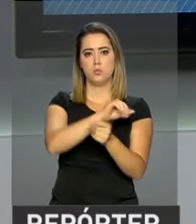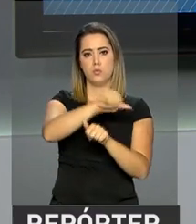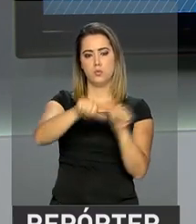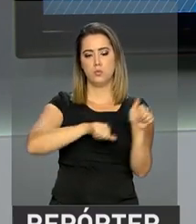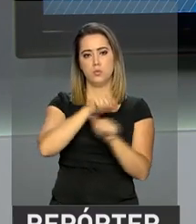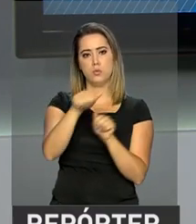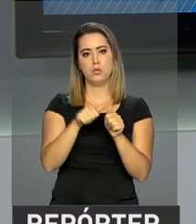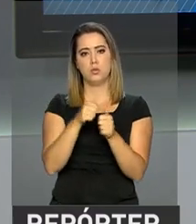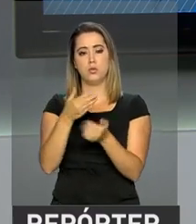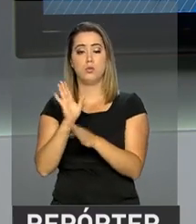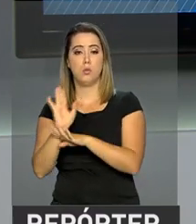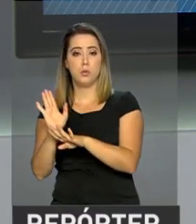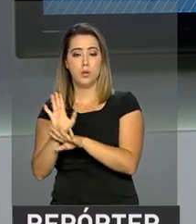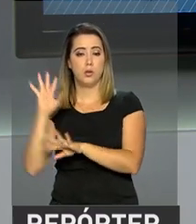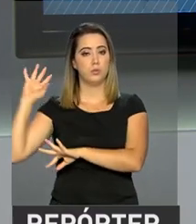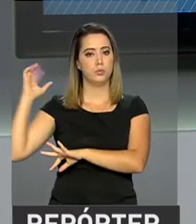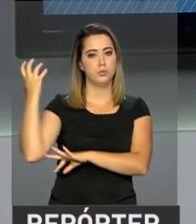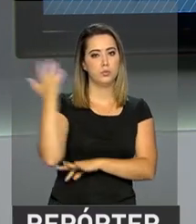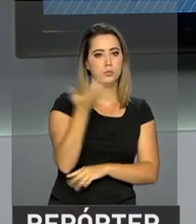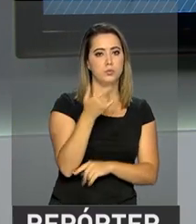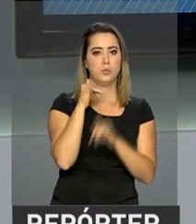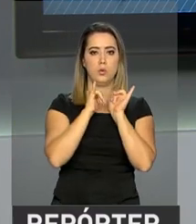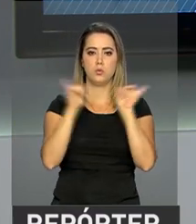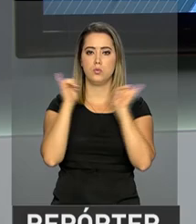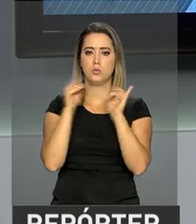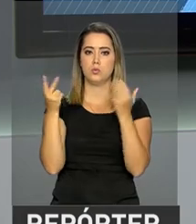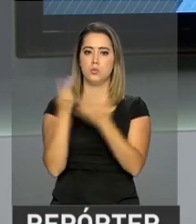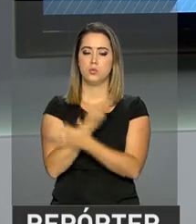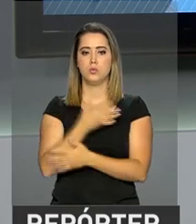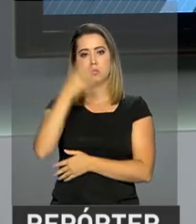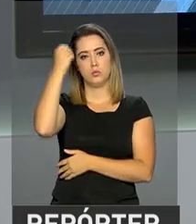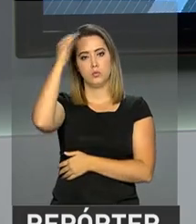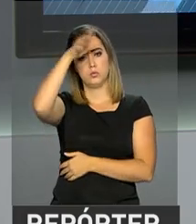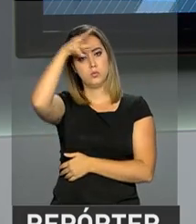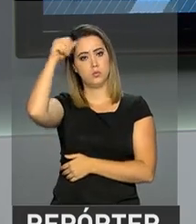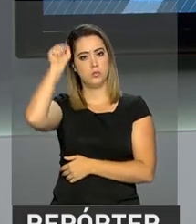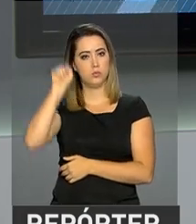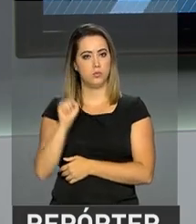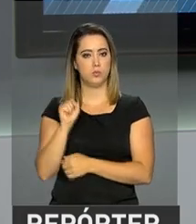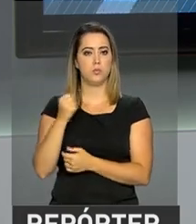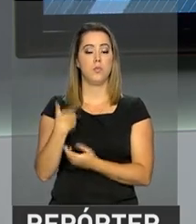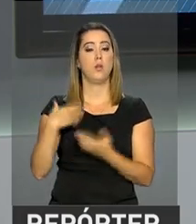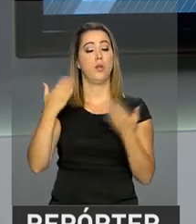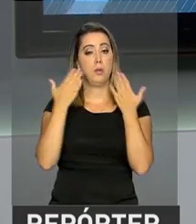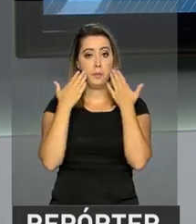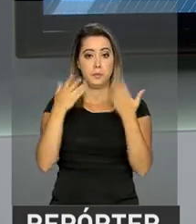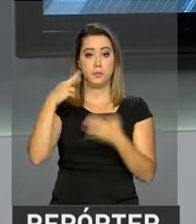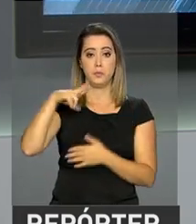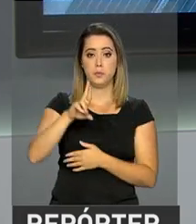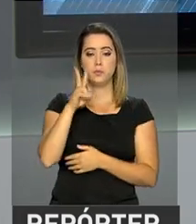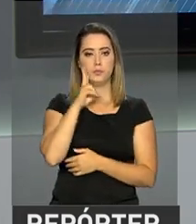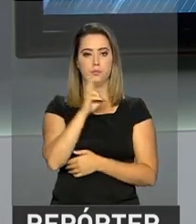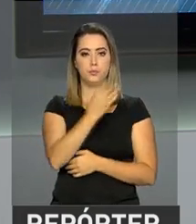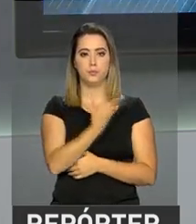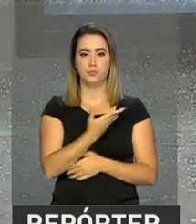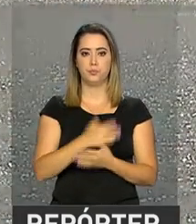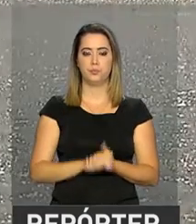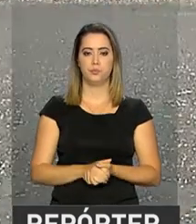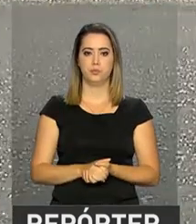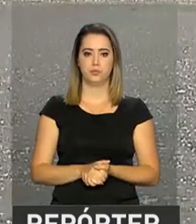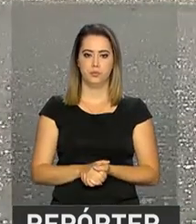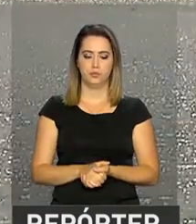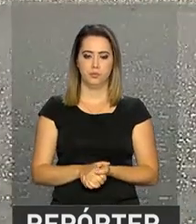sem investimentos ambientais o anúncio foi durante viagem ao mato grosso do sul a equipe da nbr acompanhou o presidente